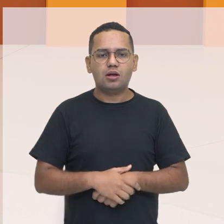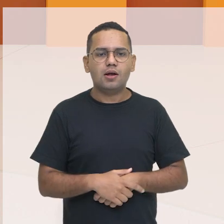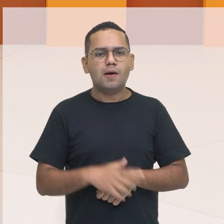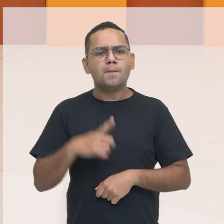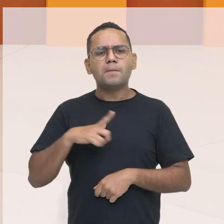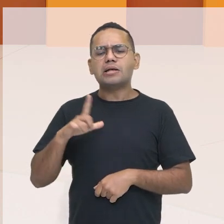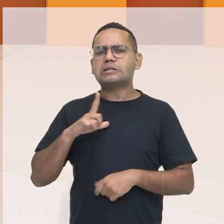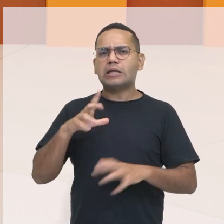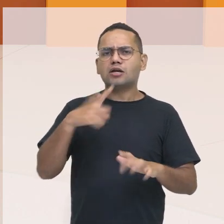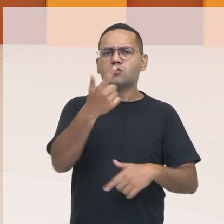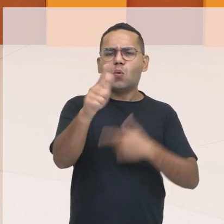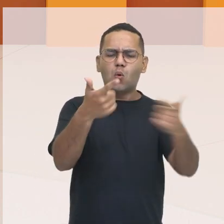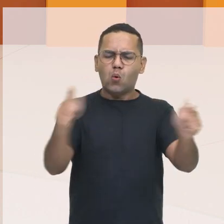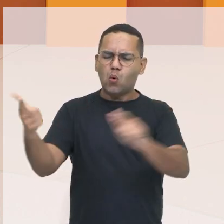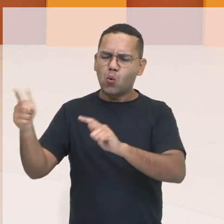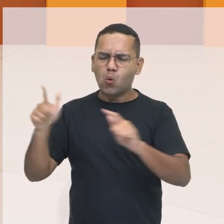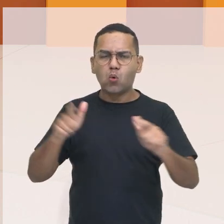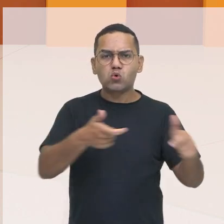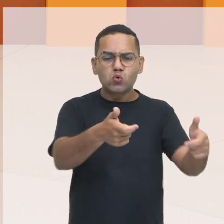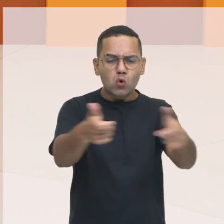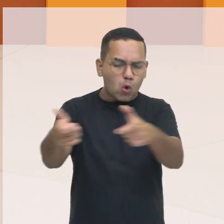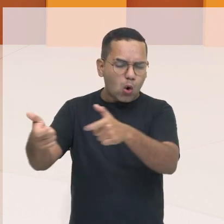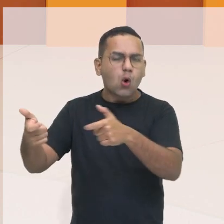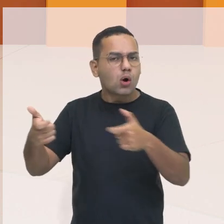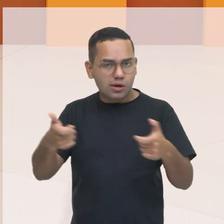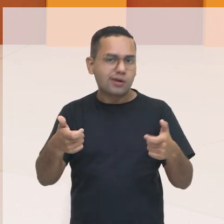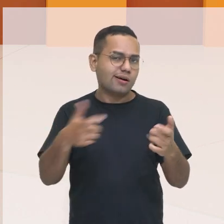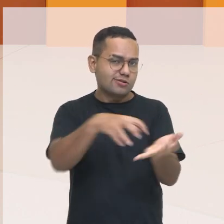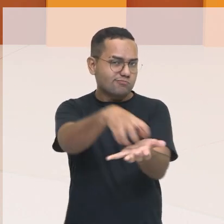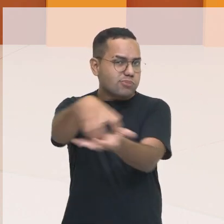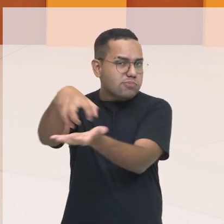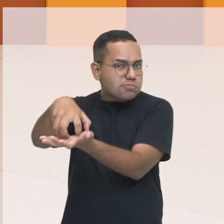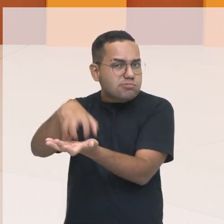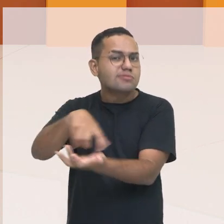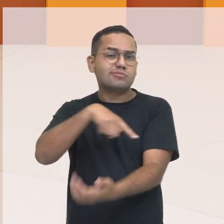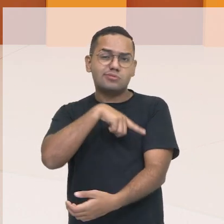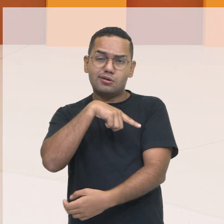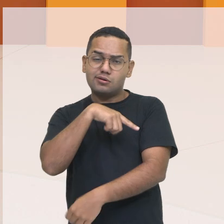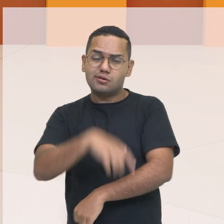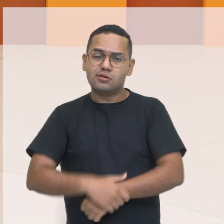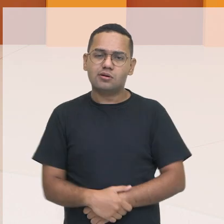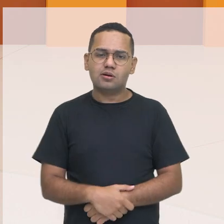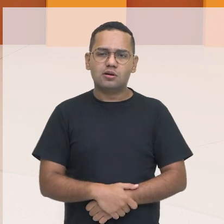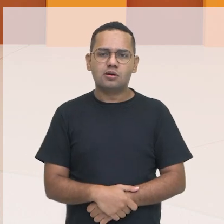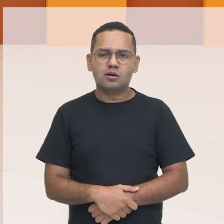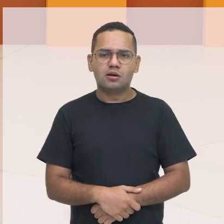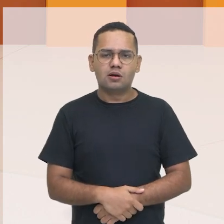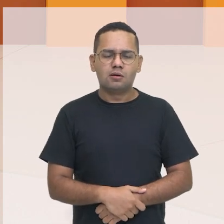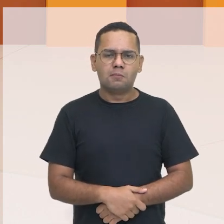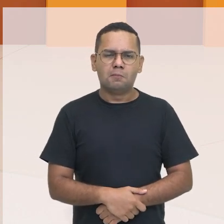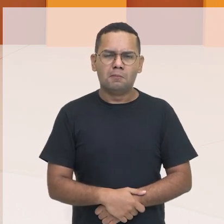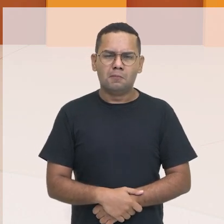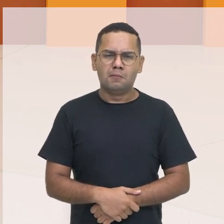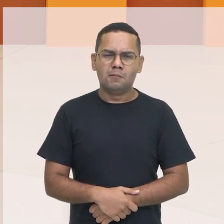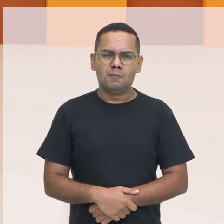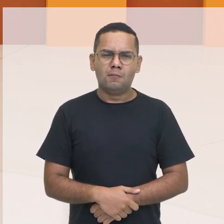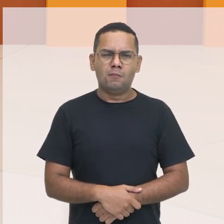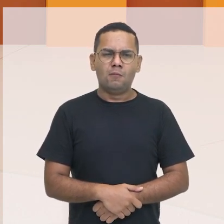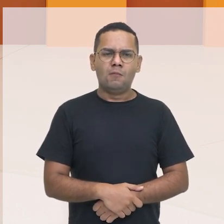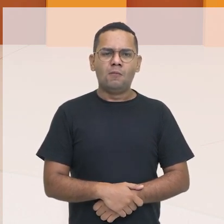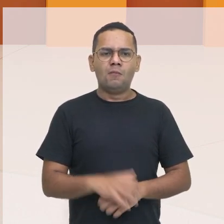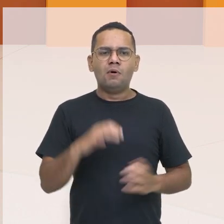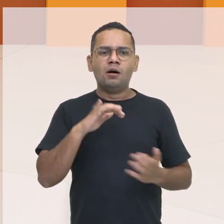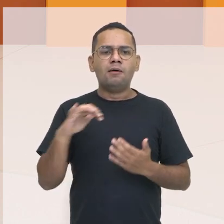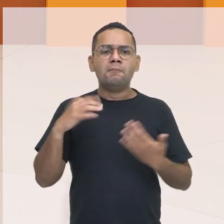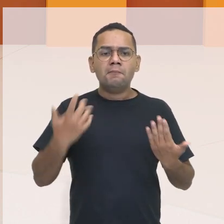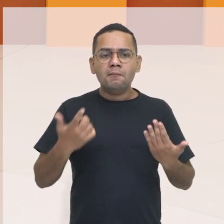por todos os lugares nas mais diversas instituições. Portanto, o que Foucault vai fazer aqui, gente? Ele